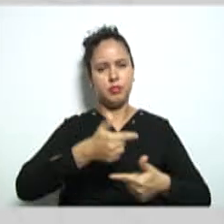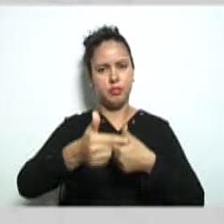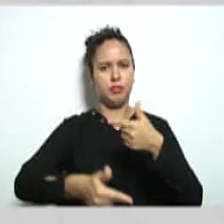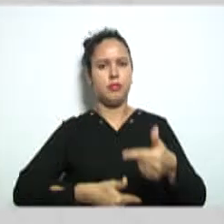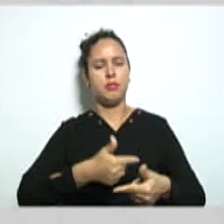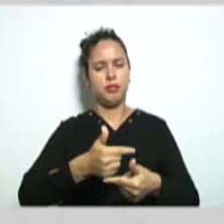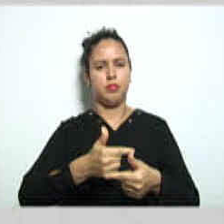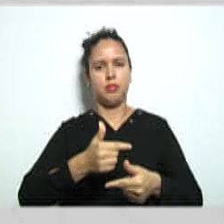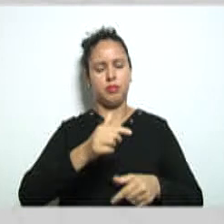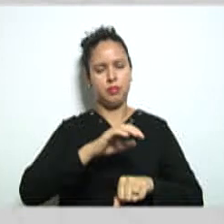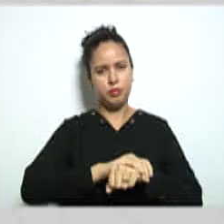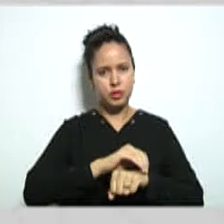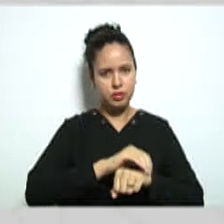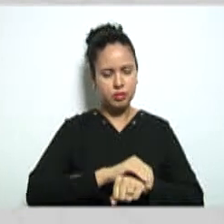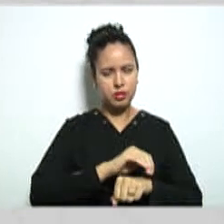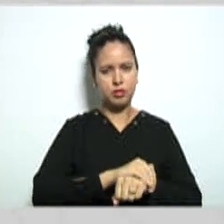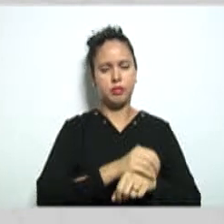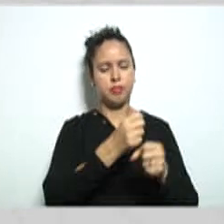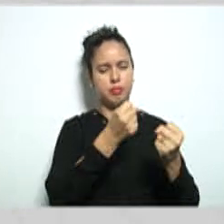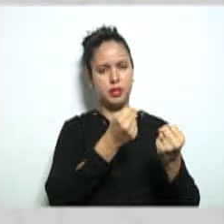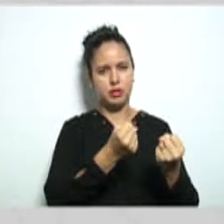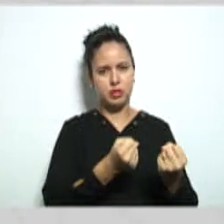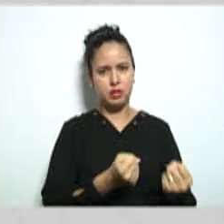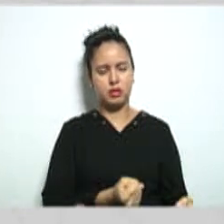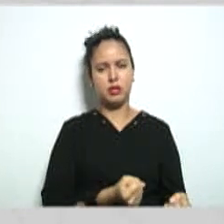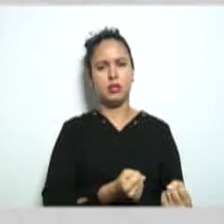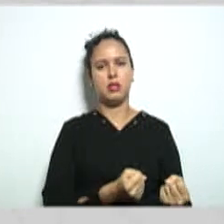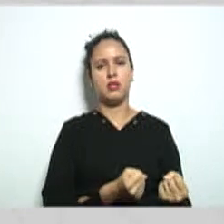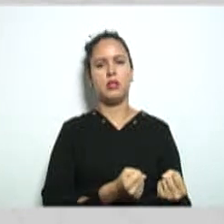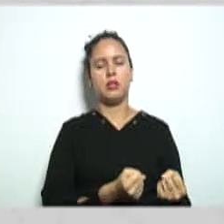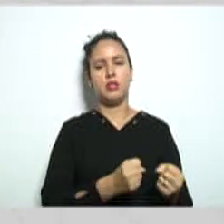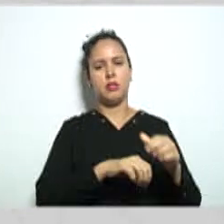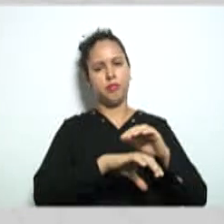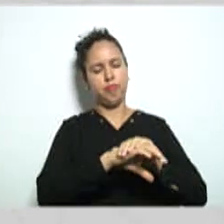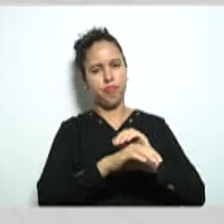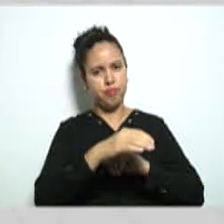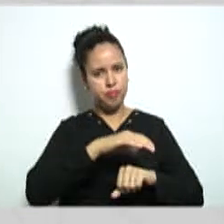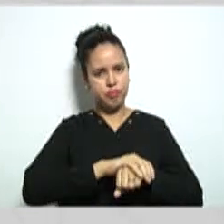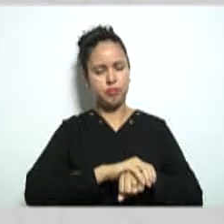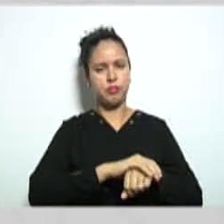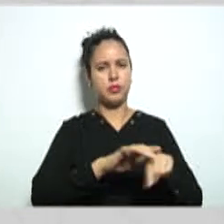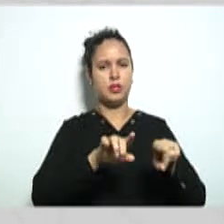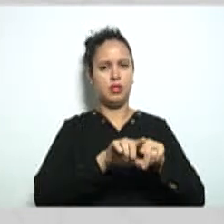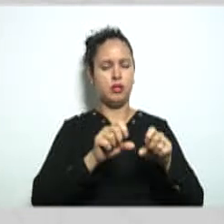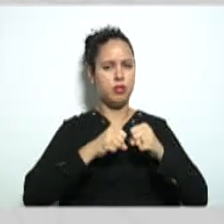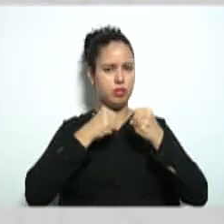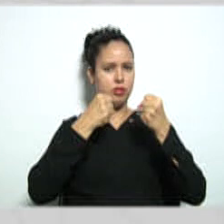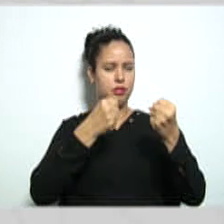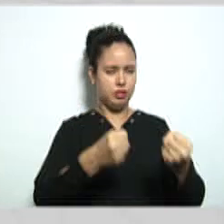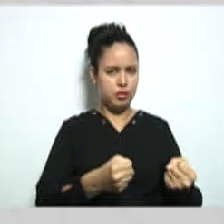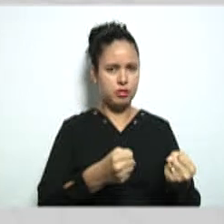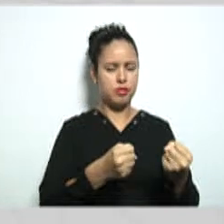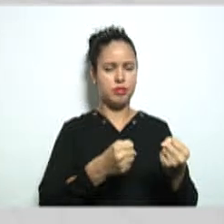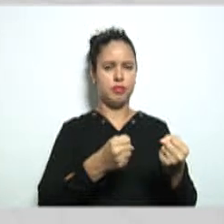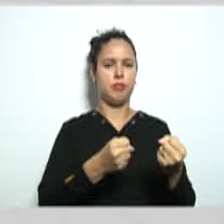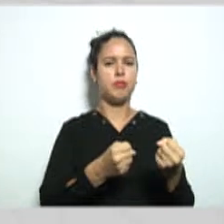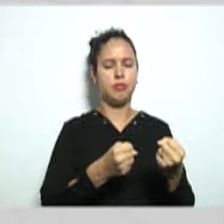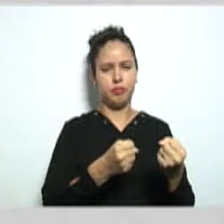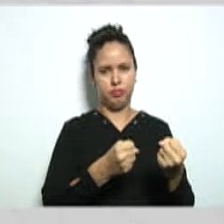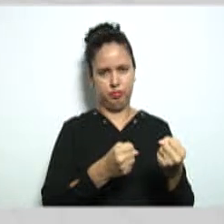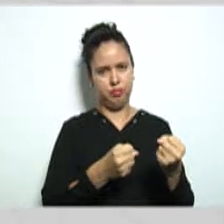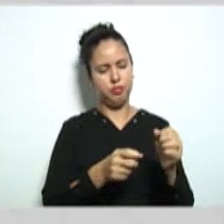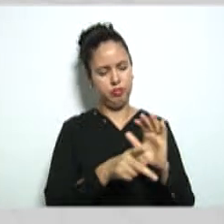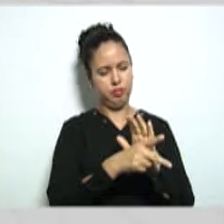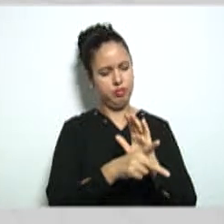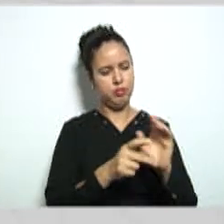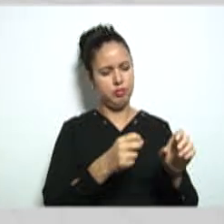trabalho manual, que é aquele realizado com as mãos e com esforço físico, aquele que era realizado pelos